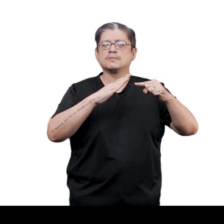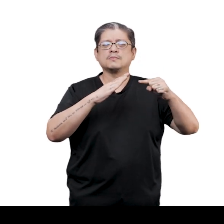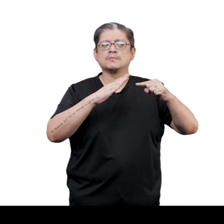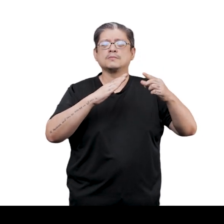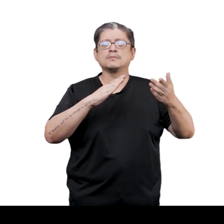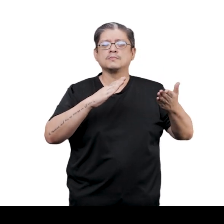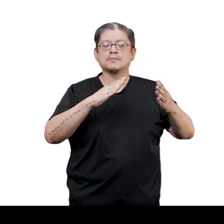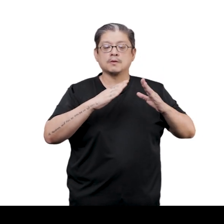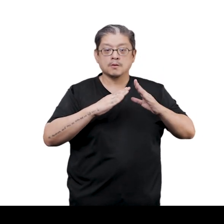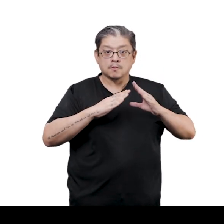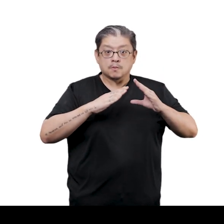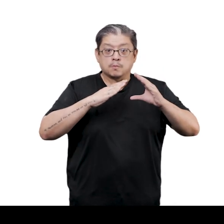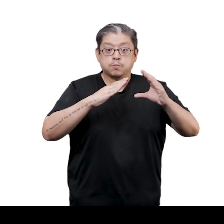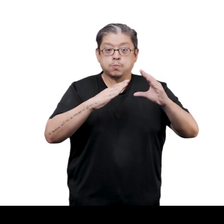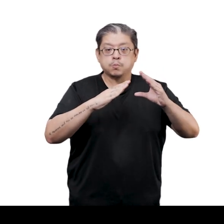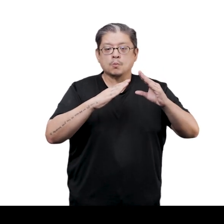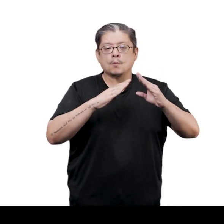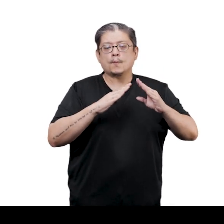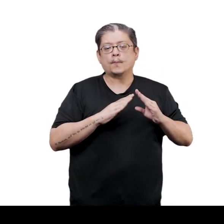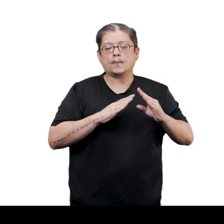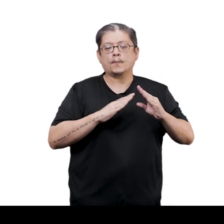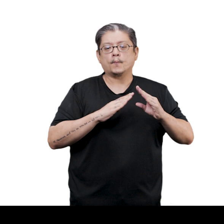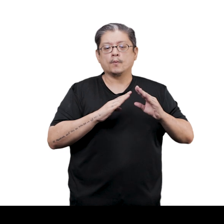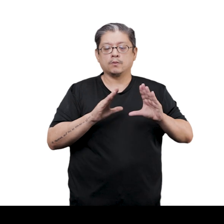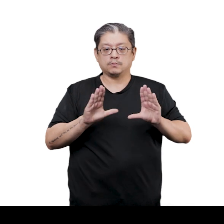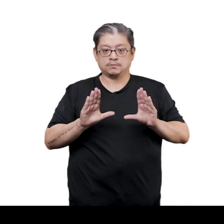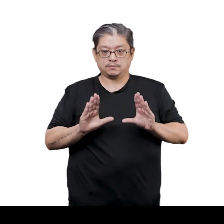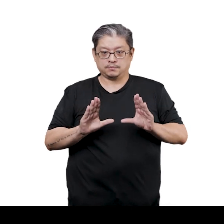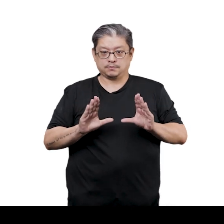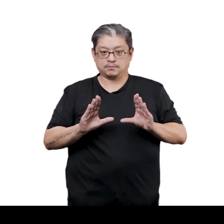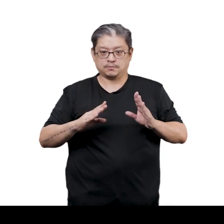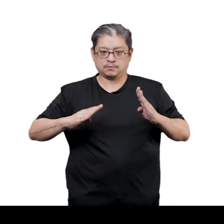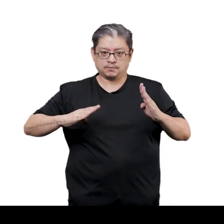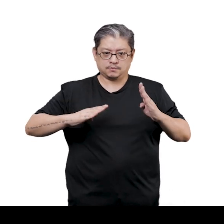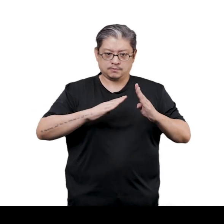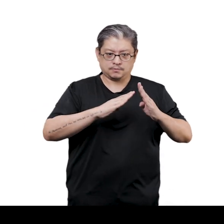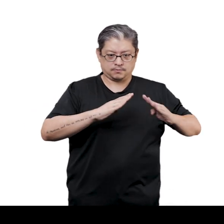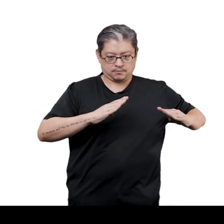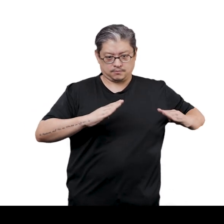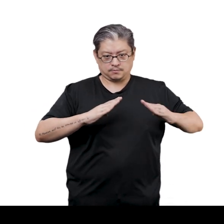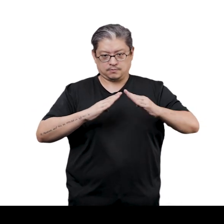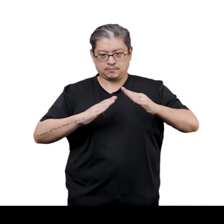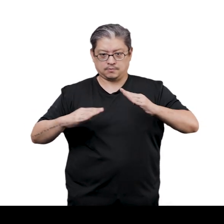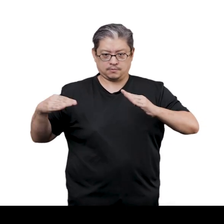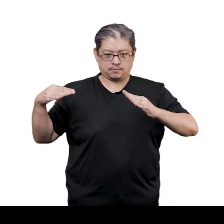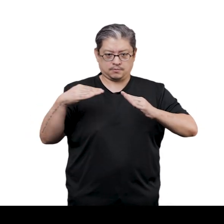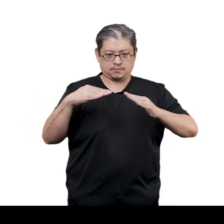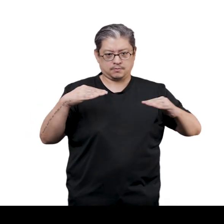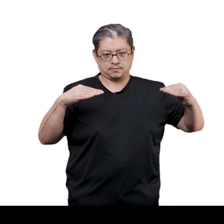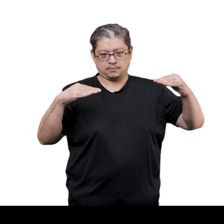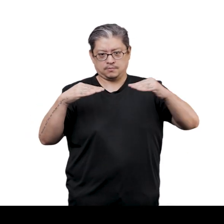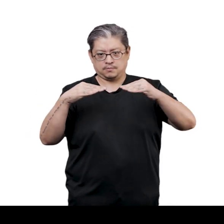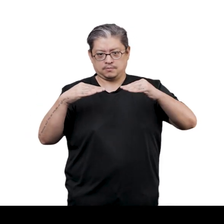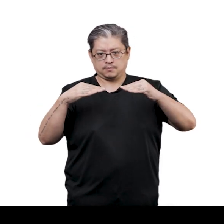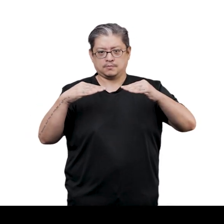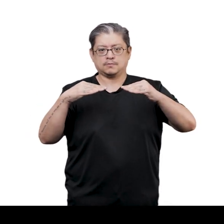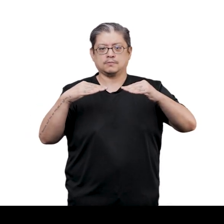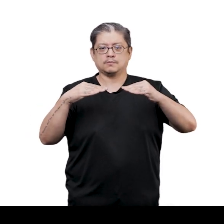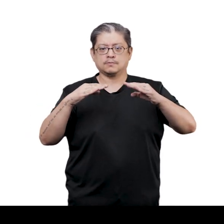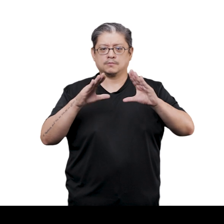de madeira, ora mais pronunciados, ora mais sutis, cortam os blocos de concreto em alturas